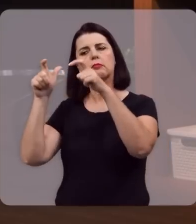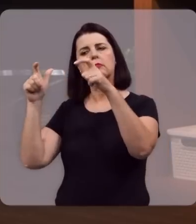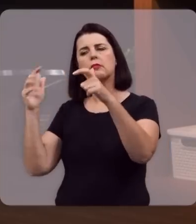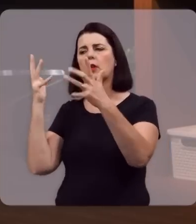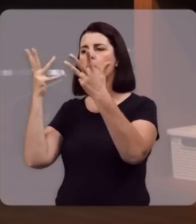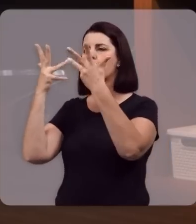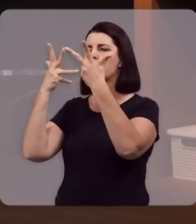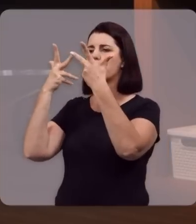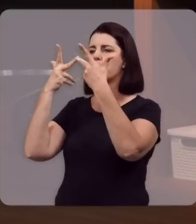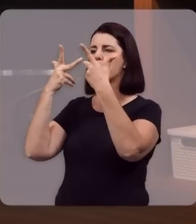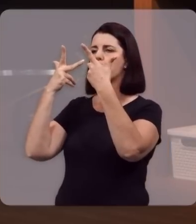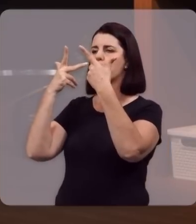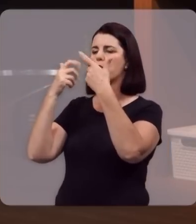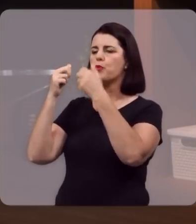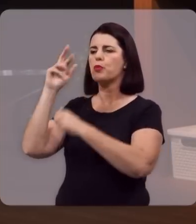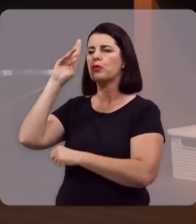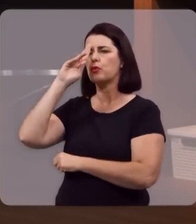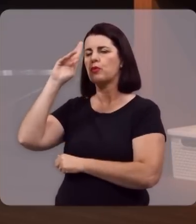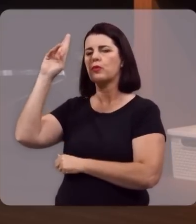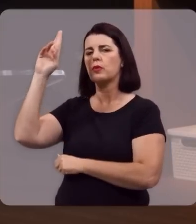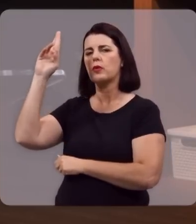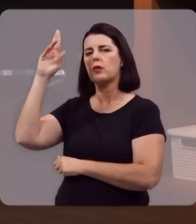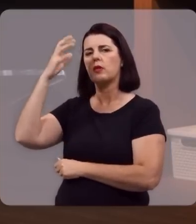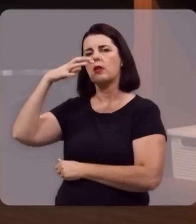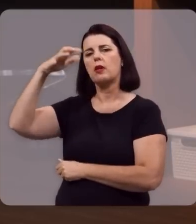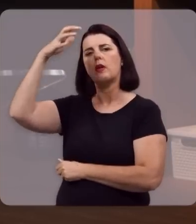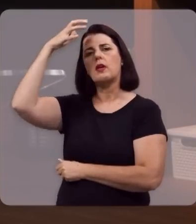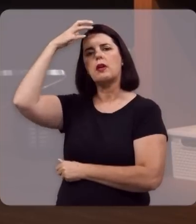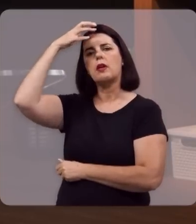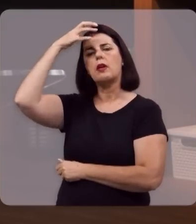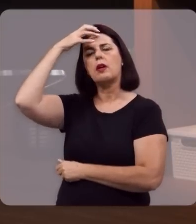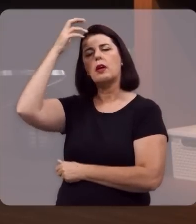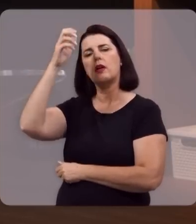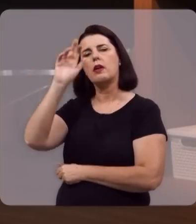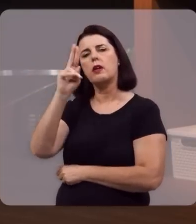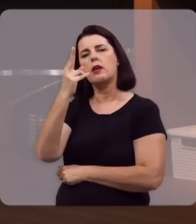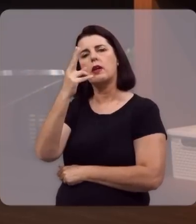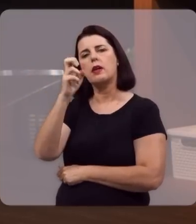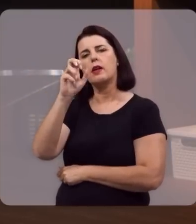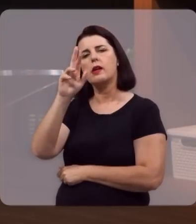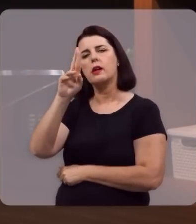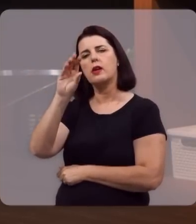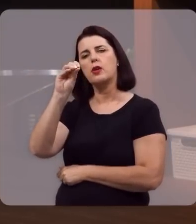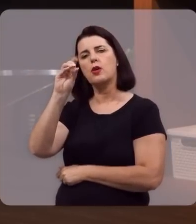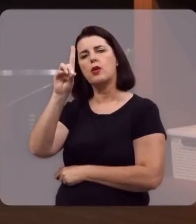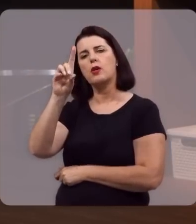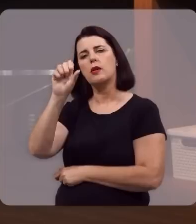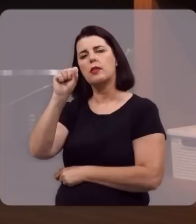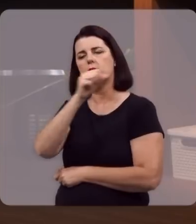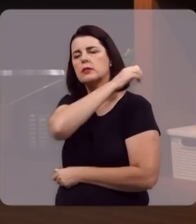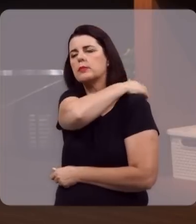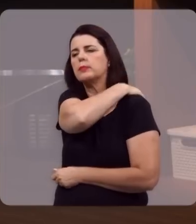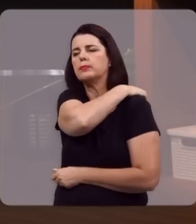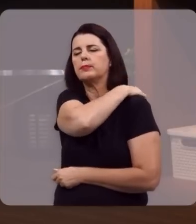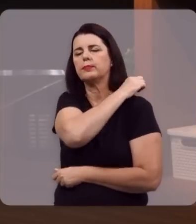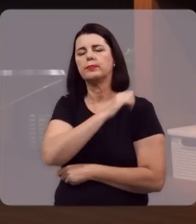ampliado e embelezado pelo rei Herodes o Grande, o Herodes I.